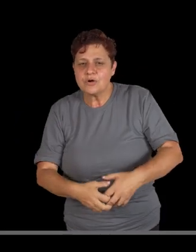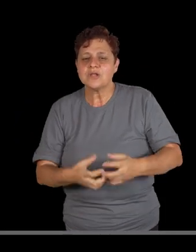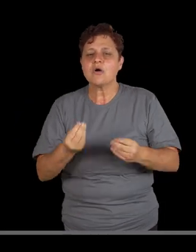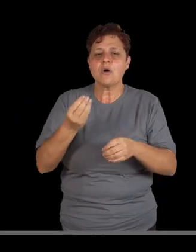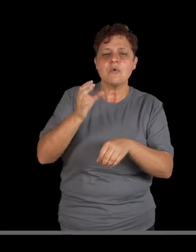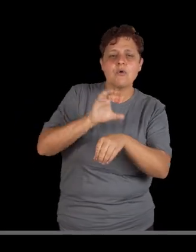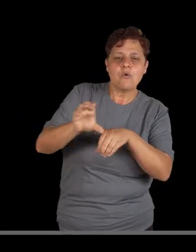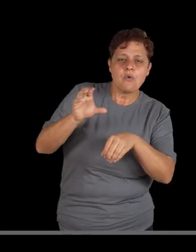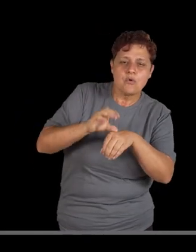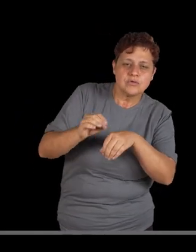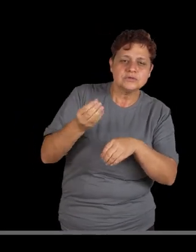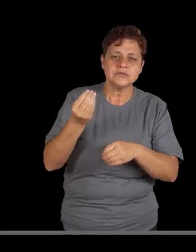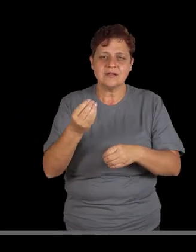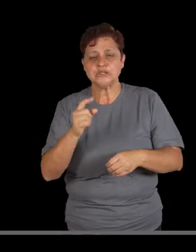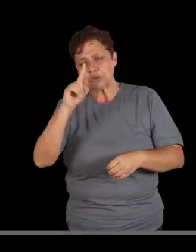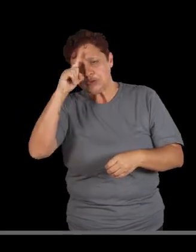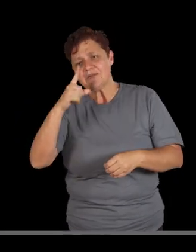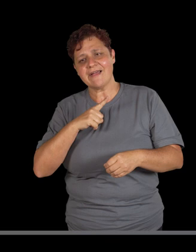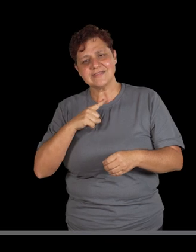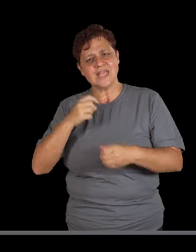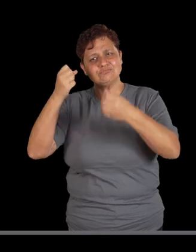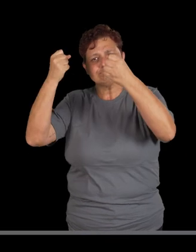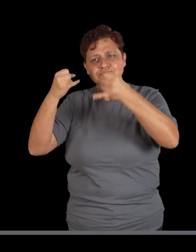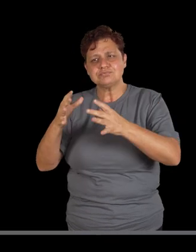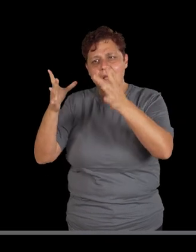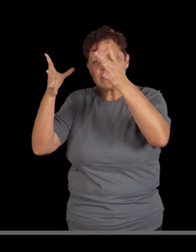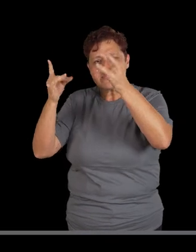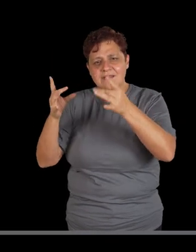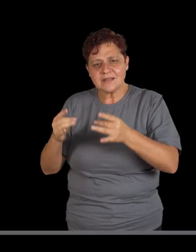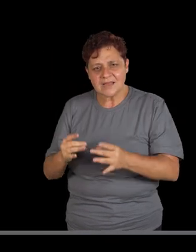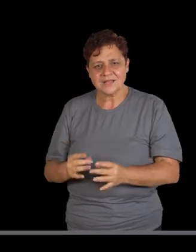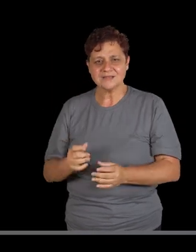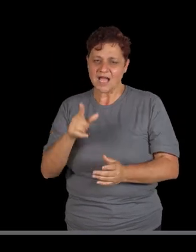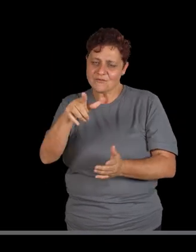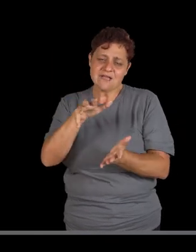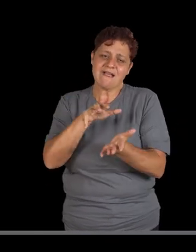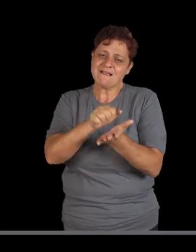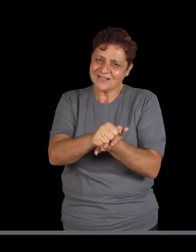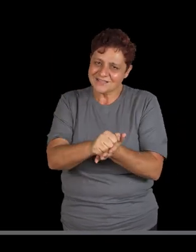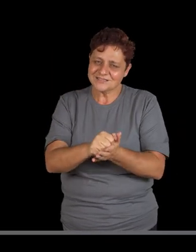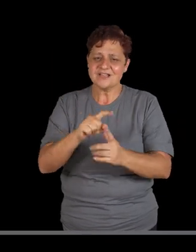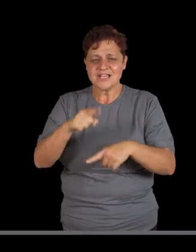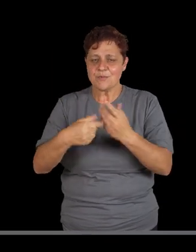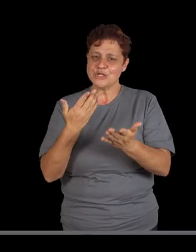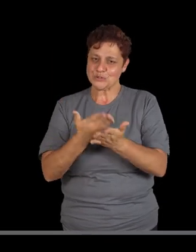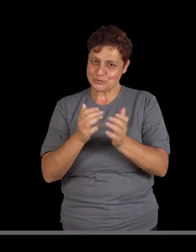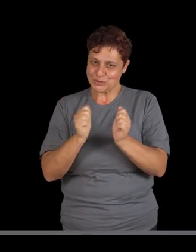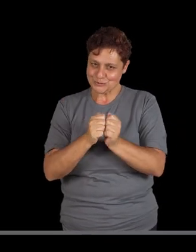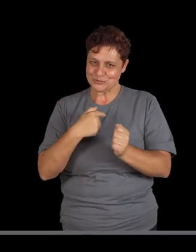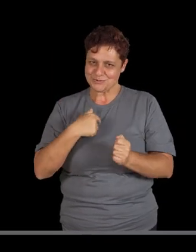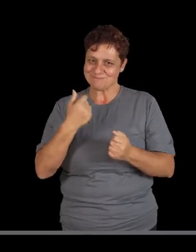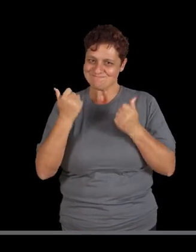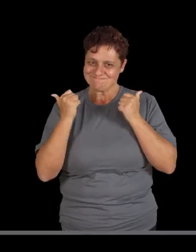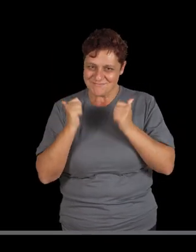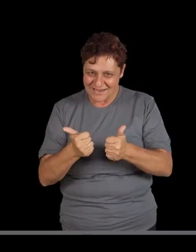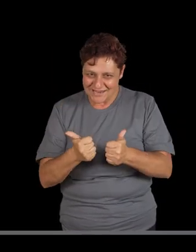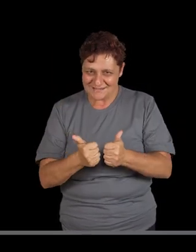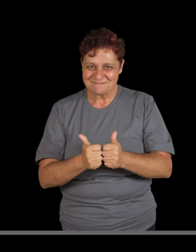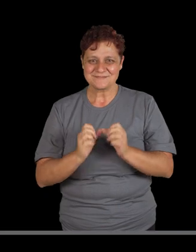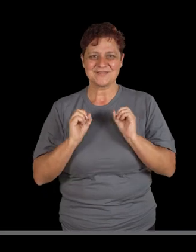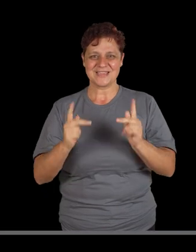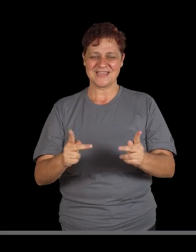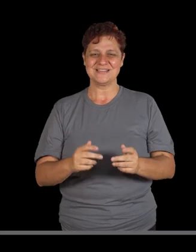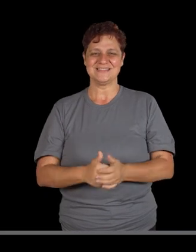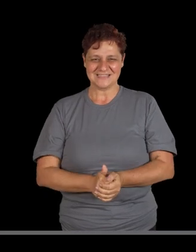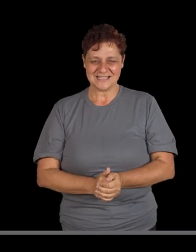entregue para você e tira suas dúvidas. Assim que abrir vaga você se cadastra e começa a estudar comigo. Beleza, garotinho? Beleza,